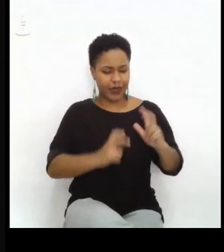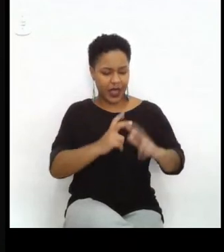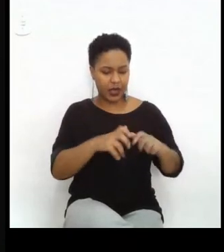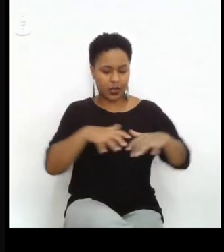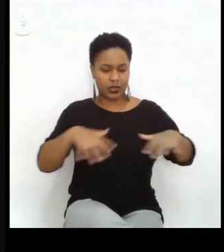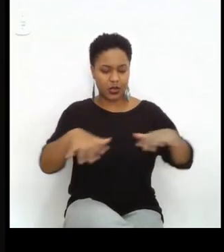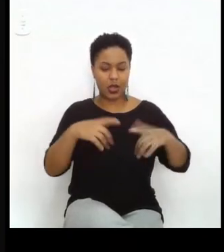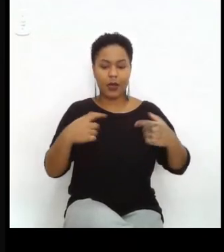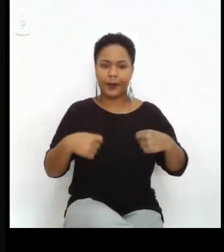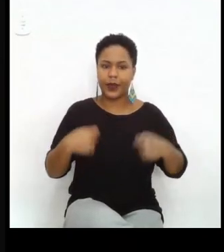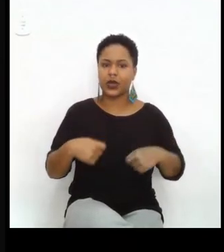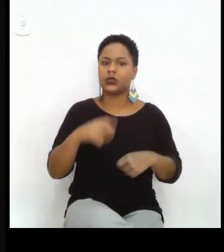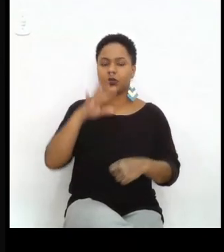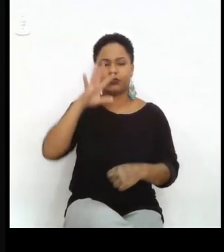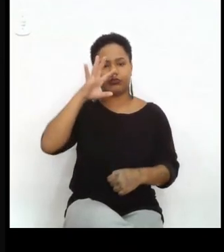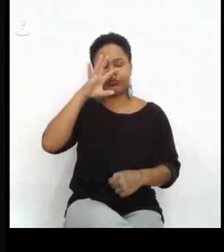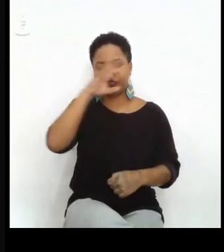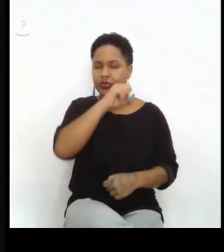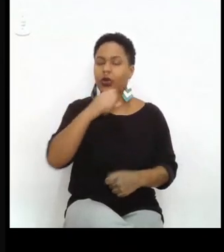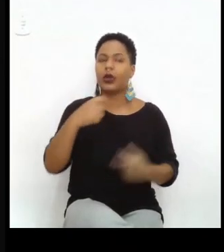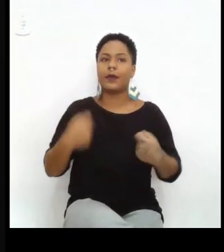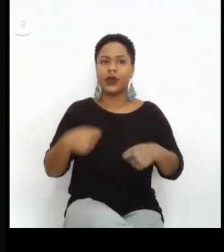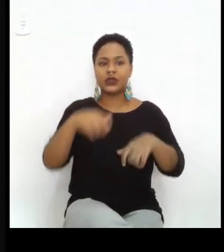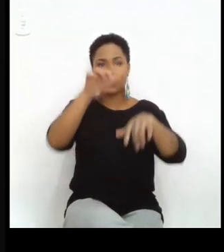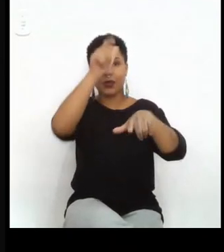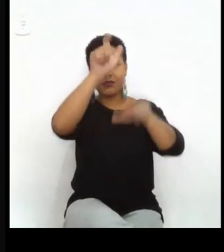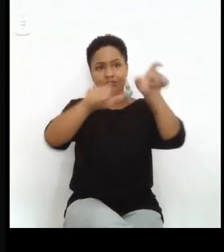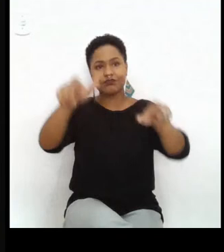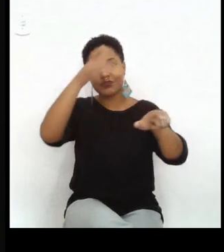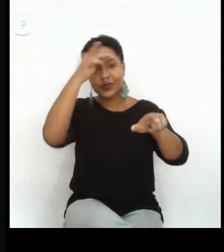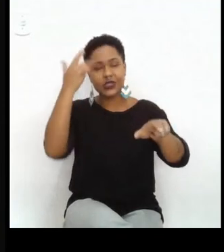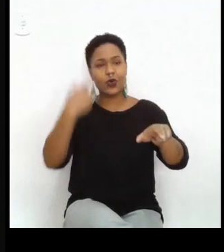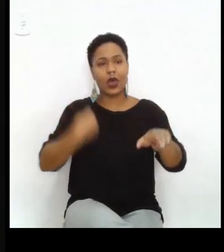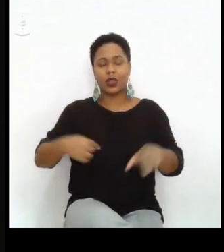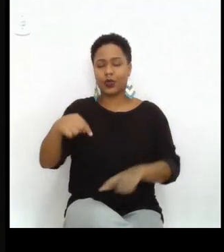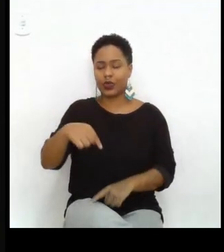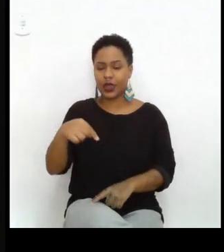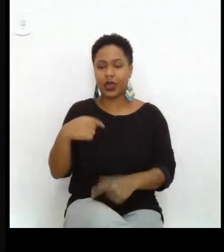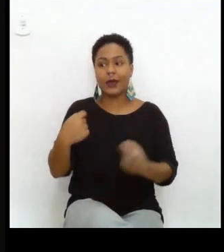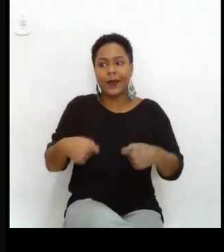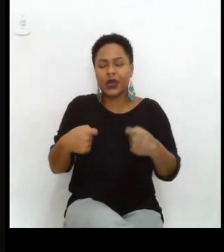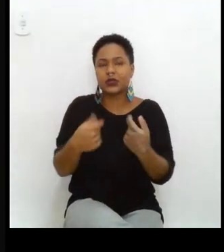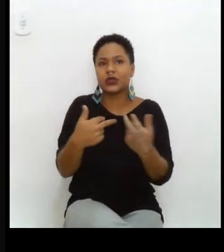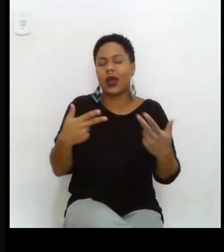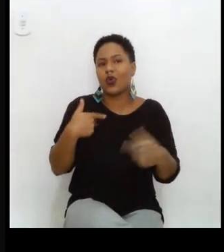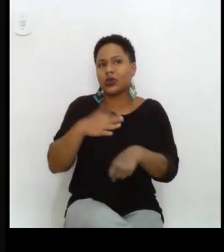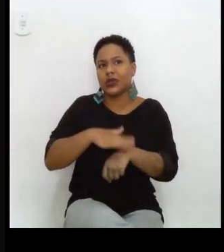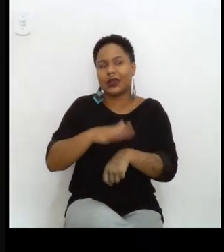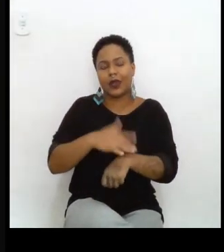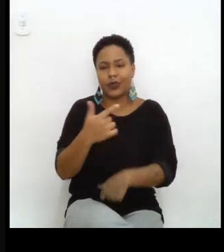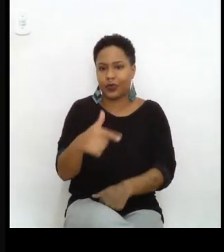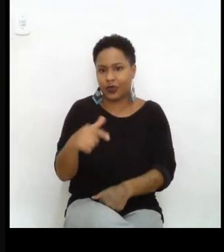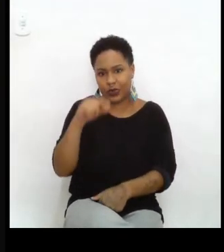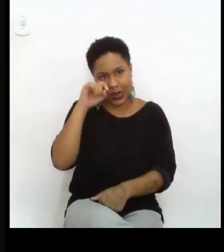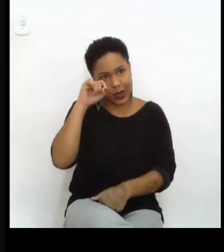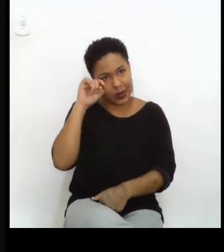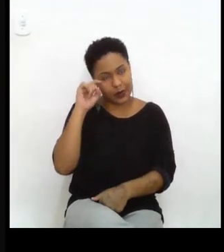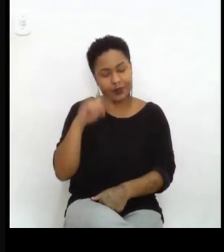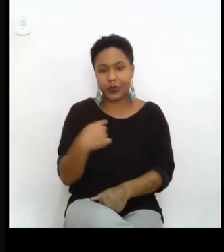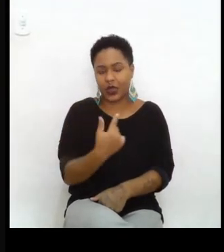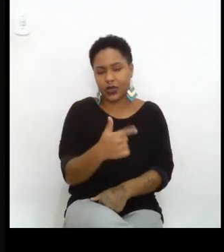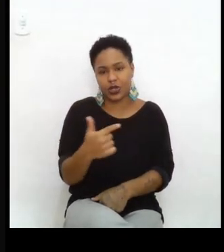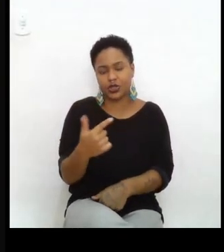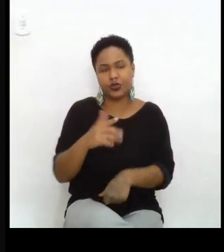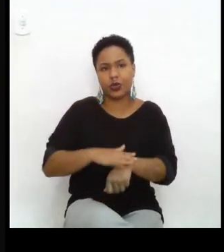demanda um monte de gente que não Tati demanda muitas coisas que a gente não tem tempo que a gente não tem tempo nesses 20 minutos